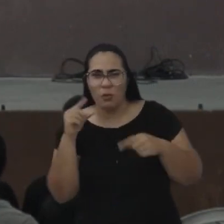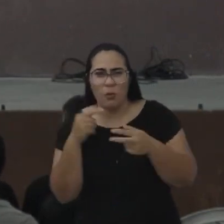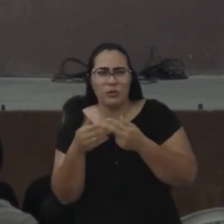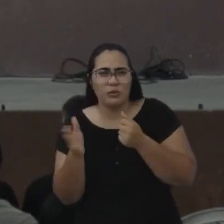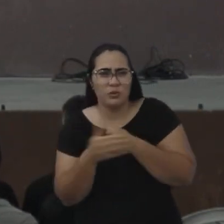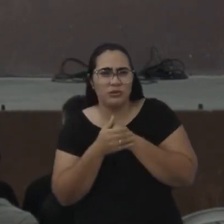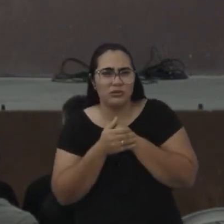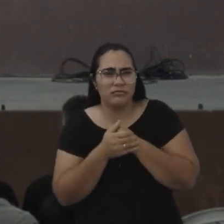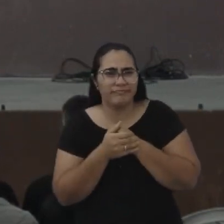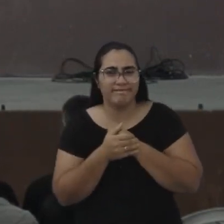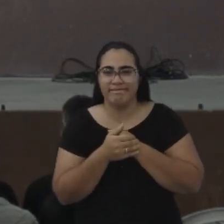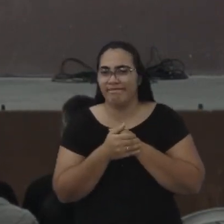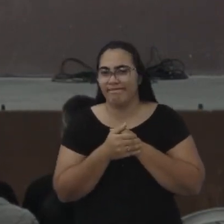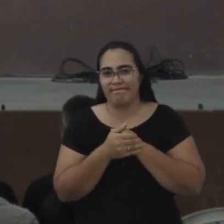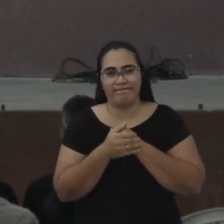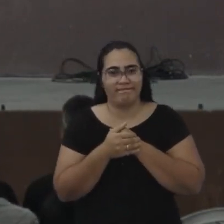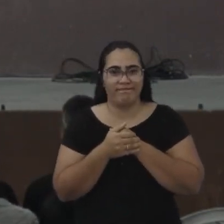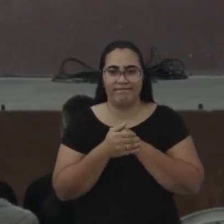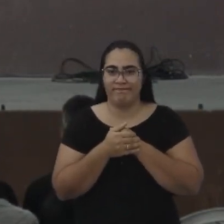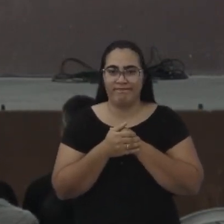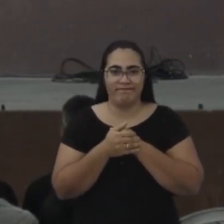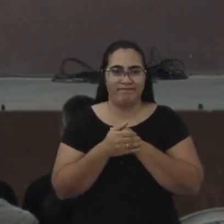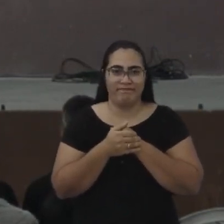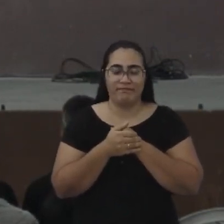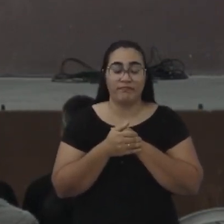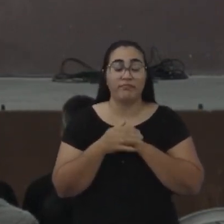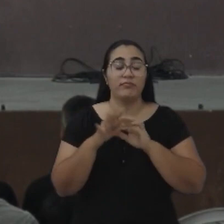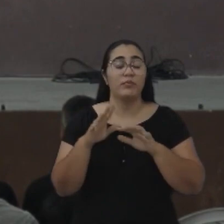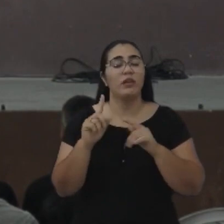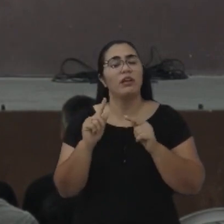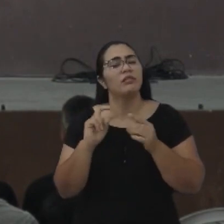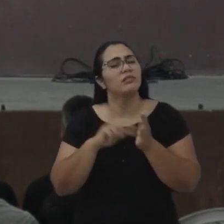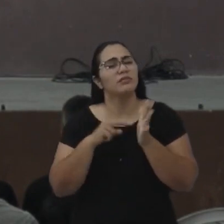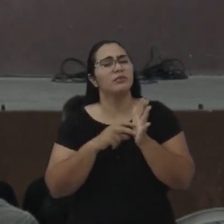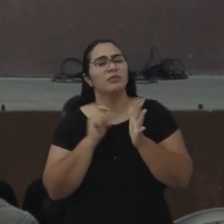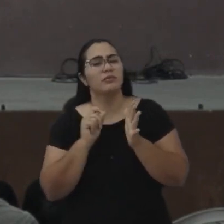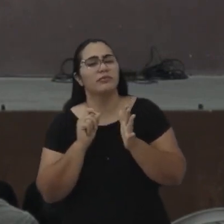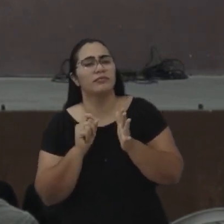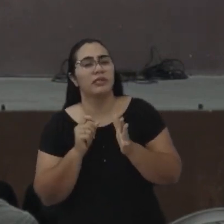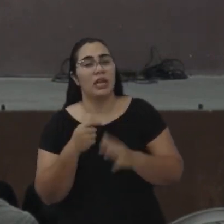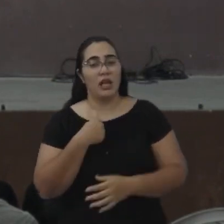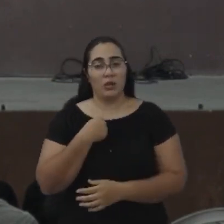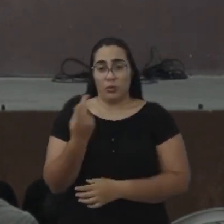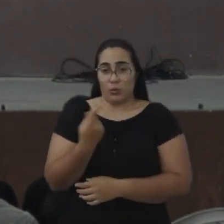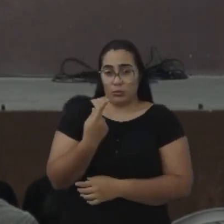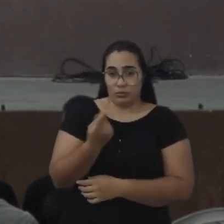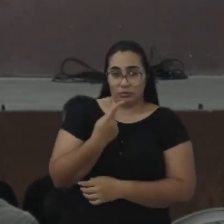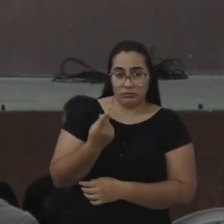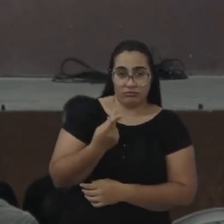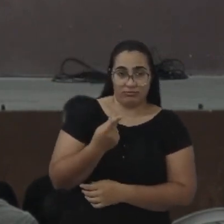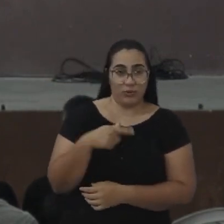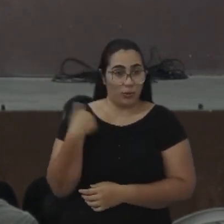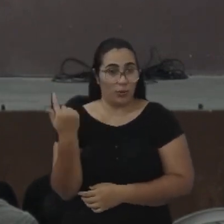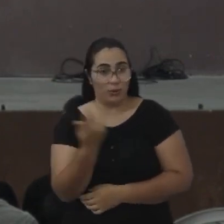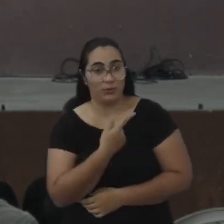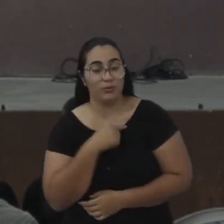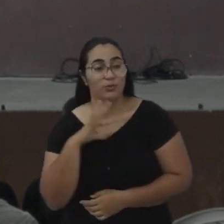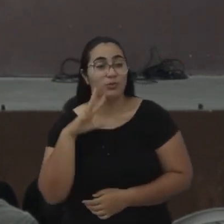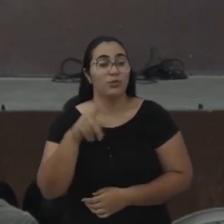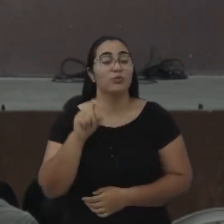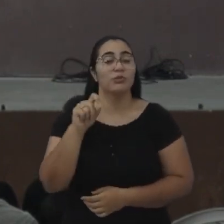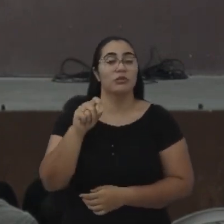que eu preciso ser iluminado. Então, olha o que ele está dizendo. Ele está dizendo que eu e você, meu querido irmão, eu e você